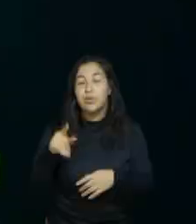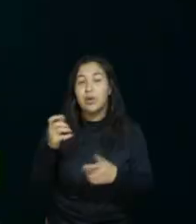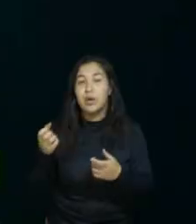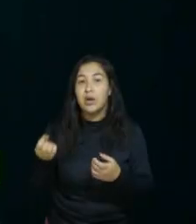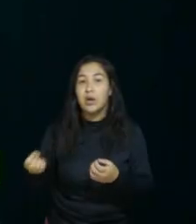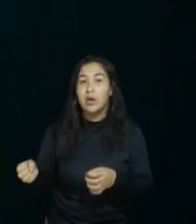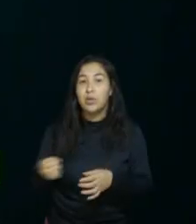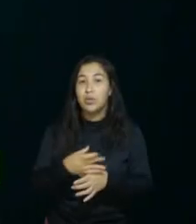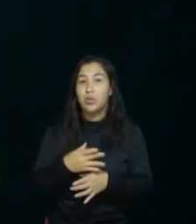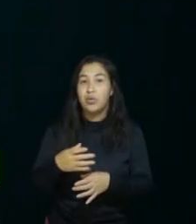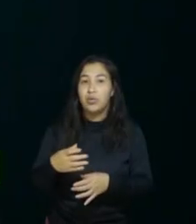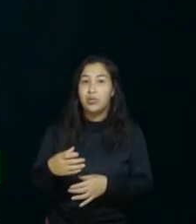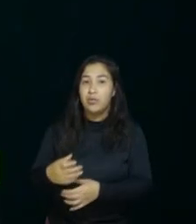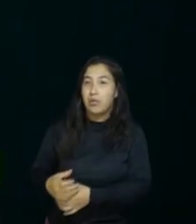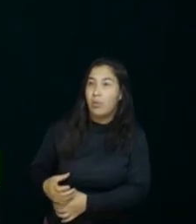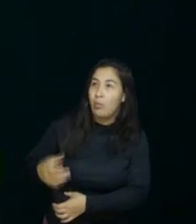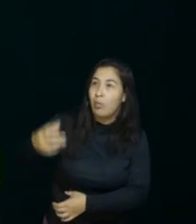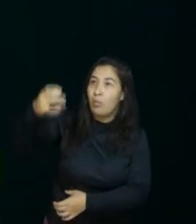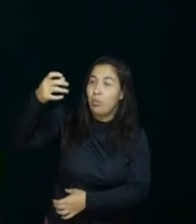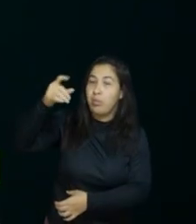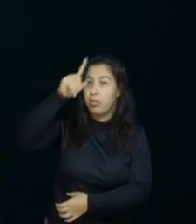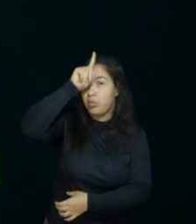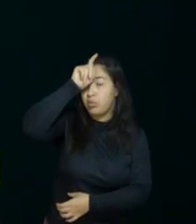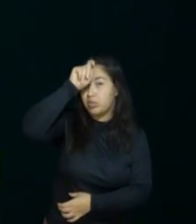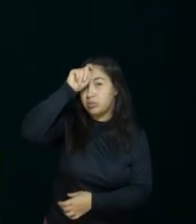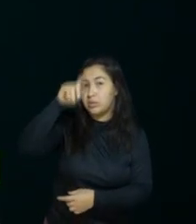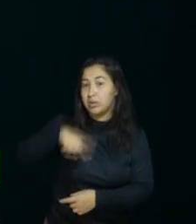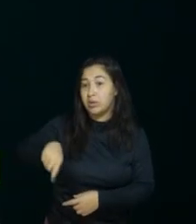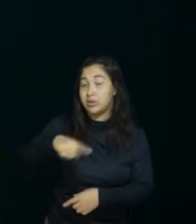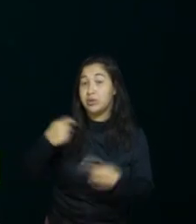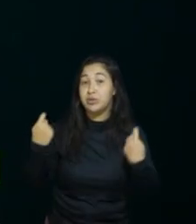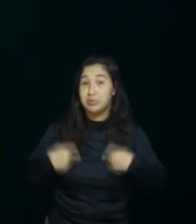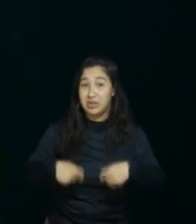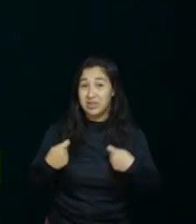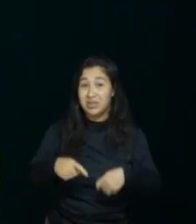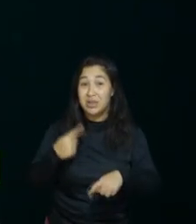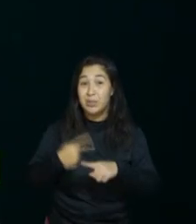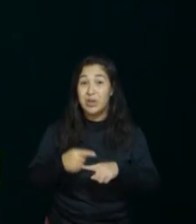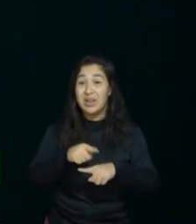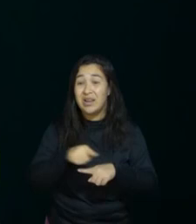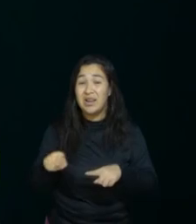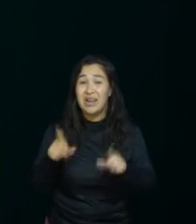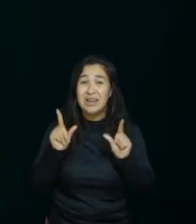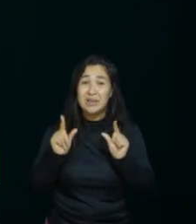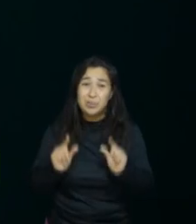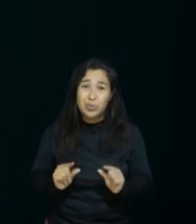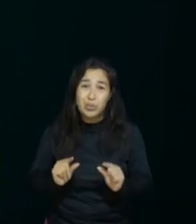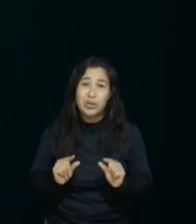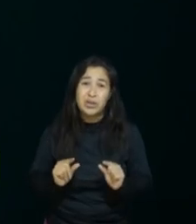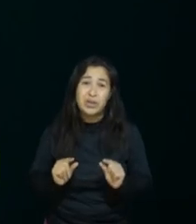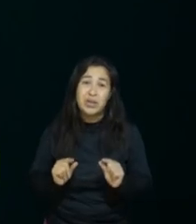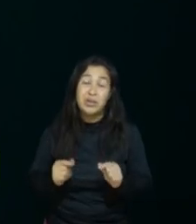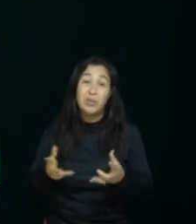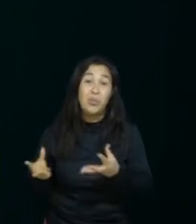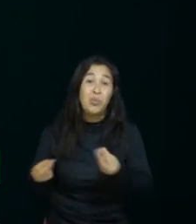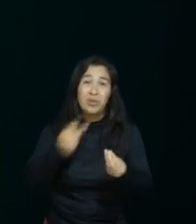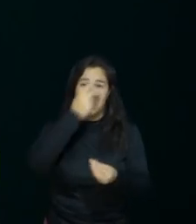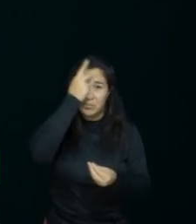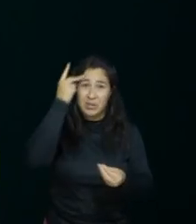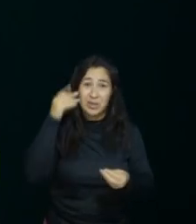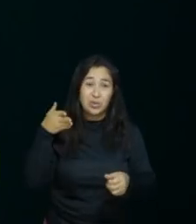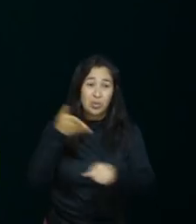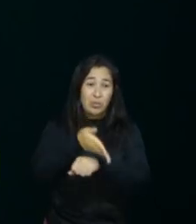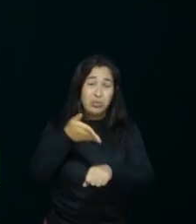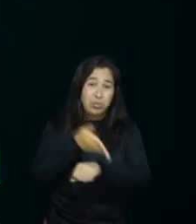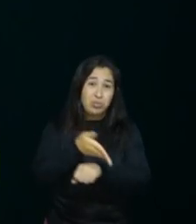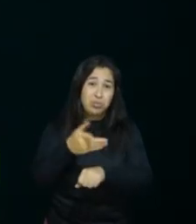Santo Antônio, que é uma necessidade. Nós estamos muito pequeno para a quantidade de gente que nós atendemos, e vocês vão